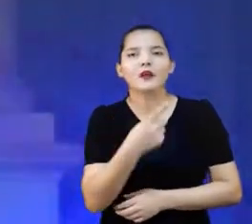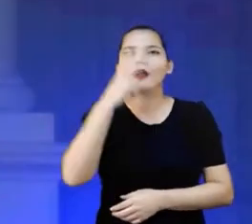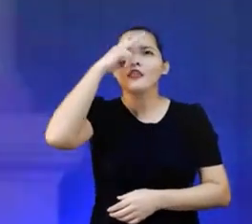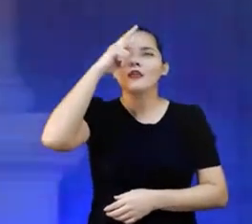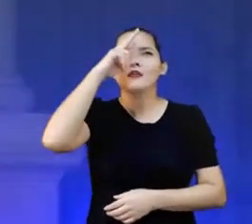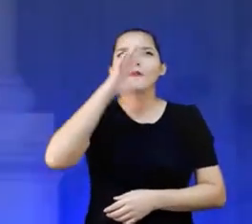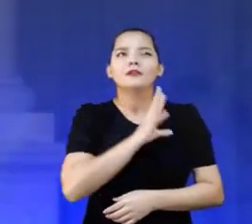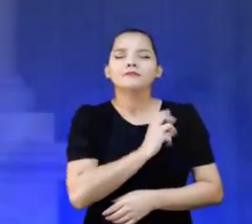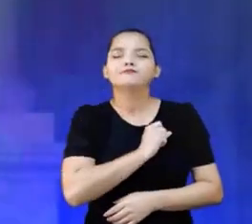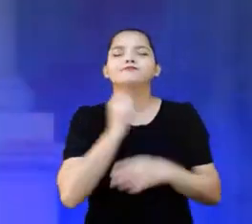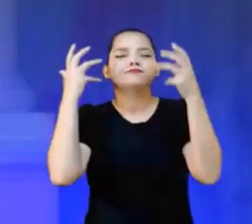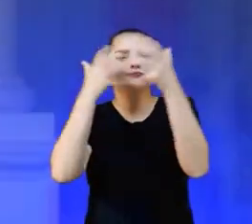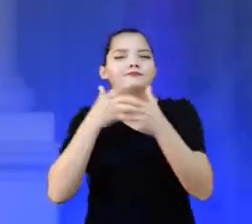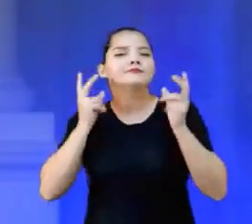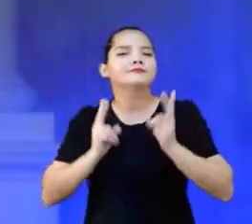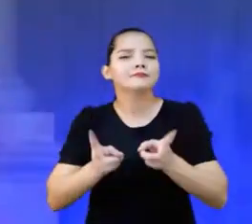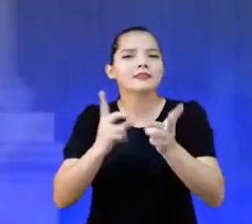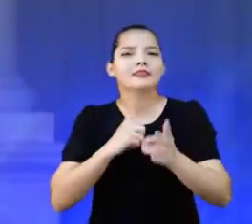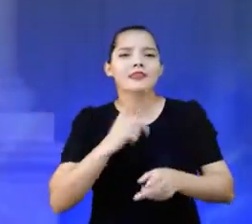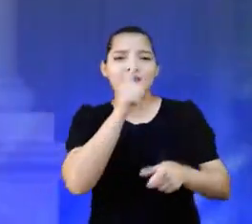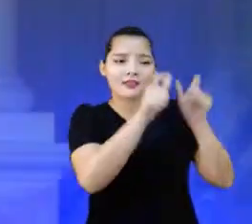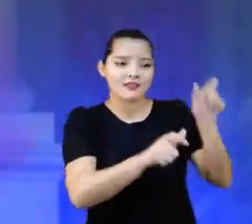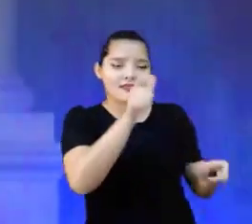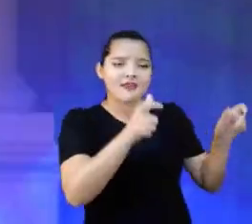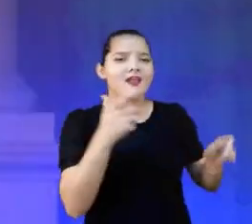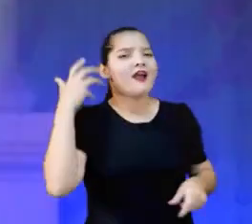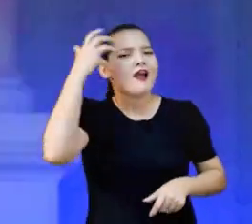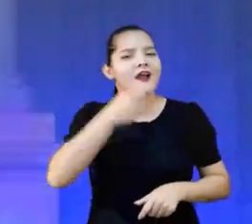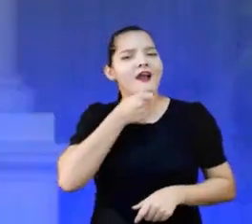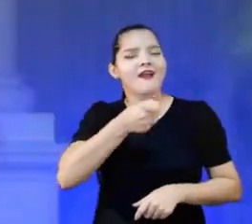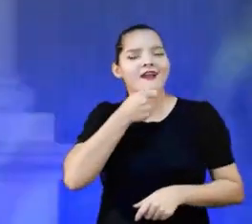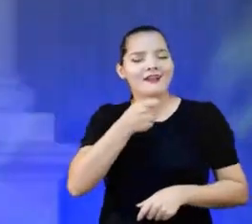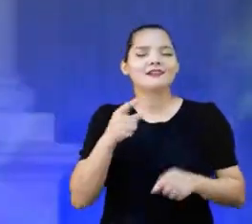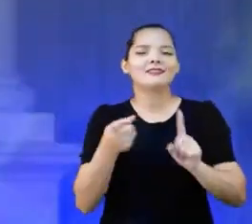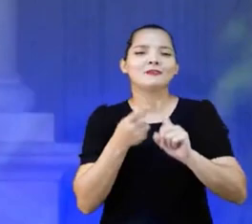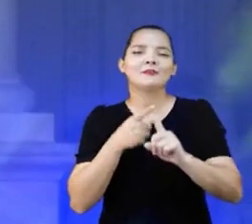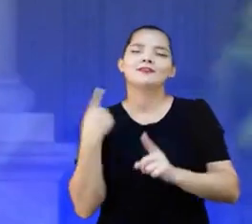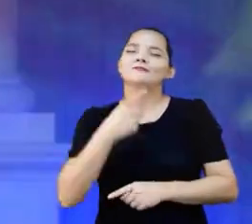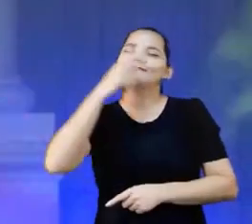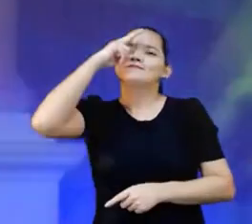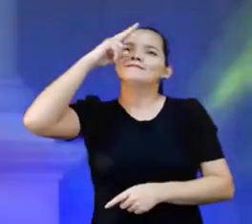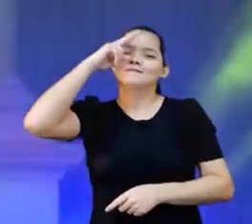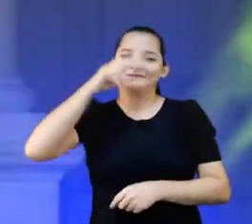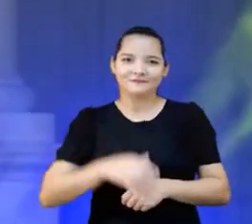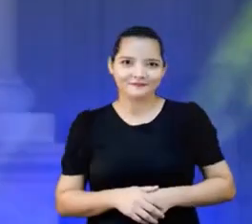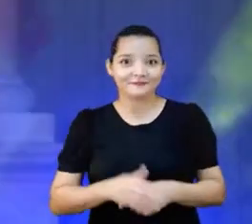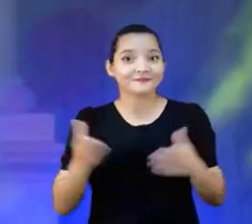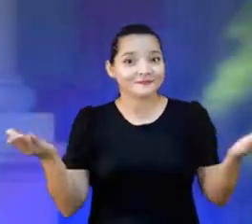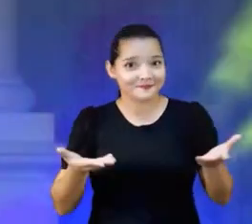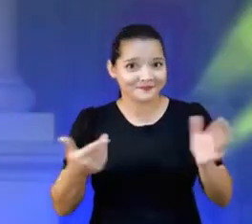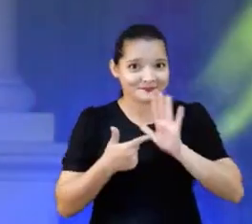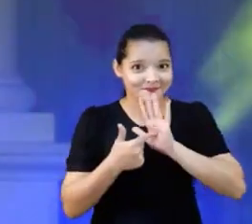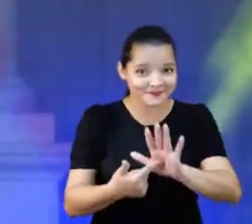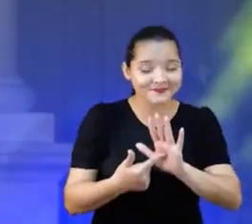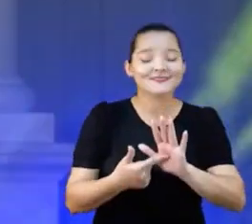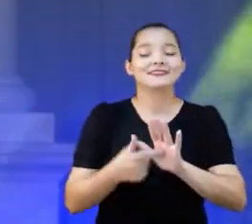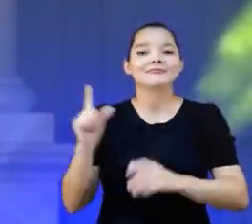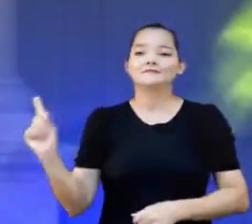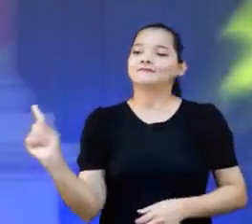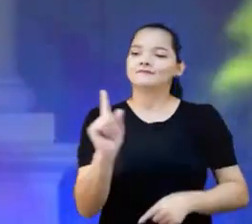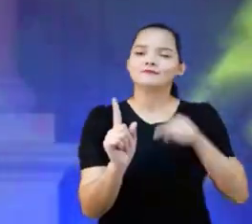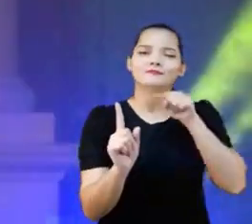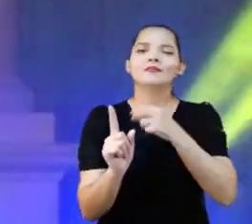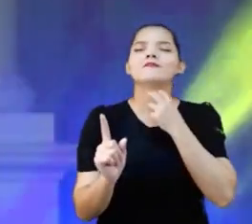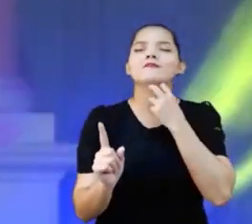em nós através de muitas vozes e nas nossas memórias. A live do Ceará Natal de Luz destaca agora uma